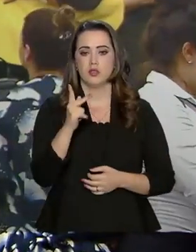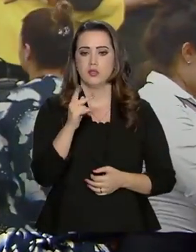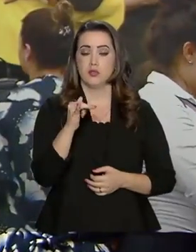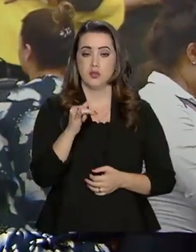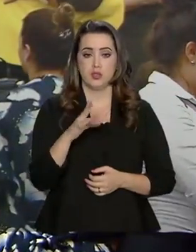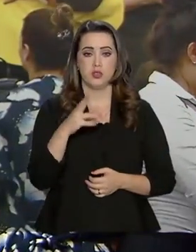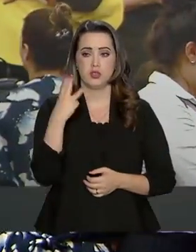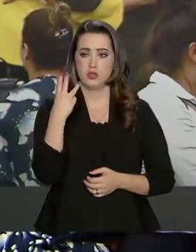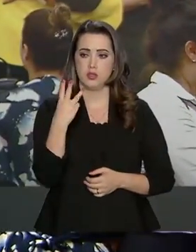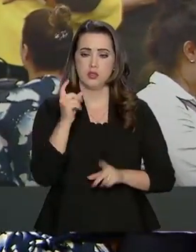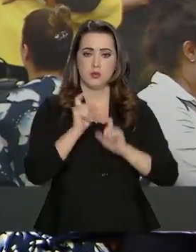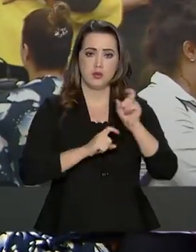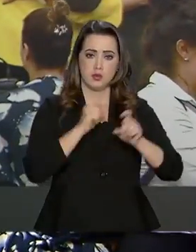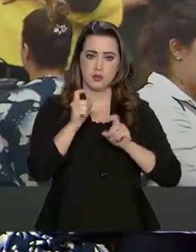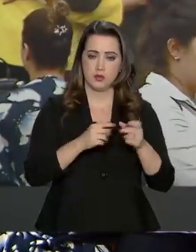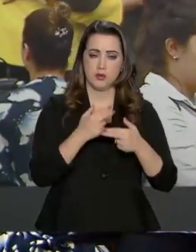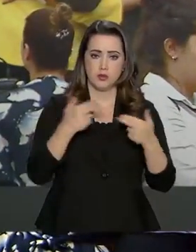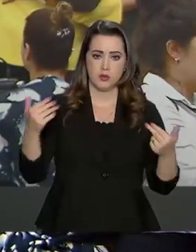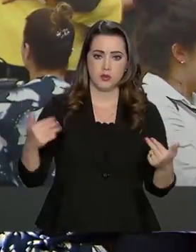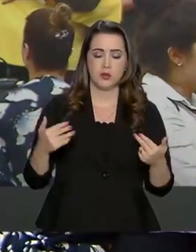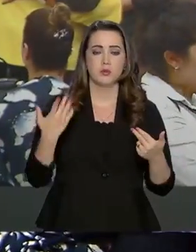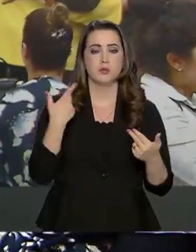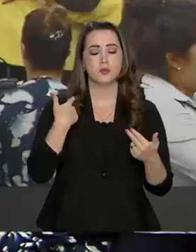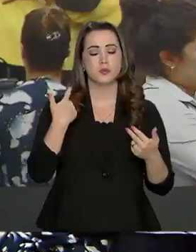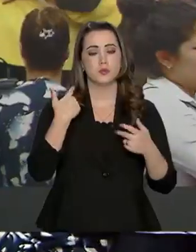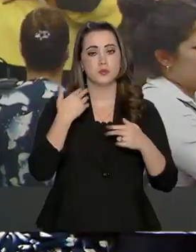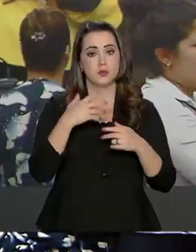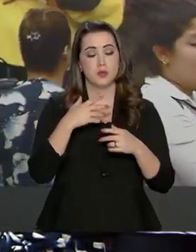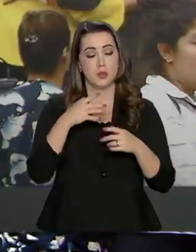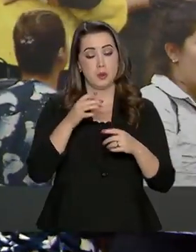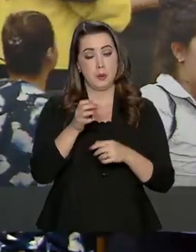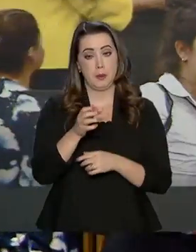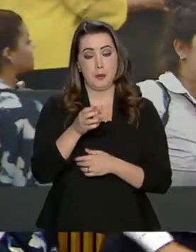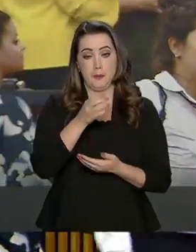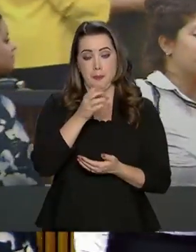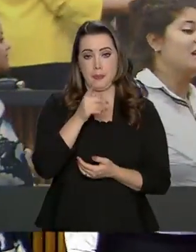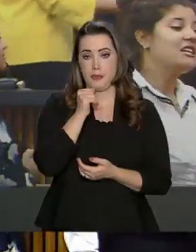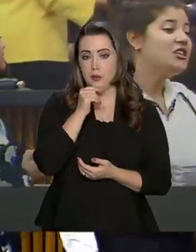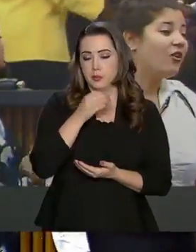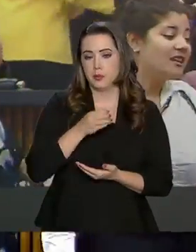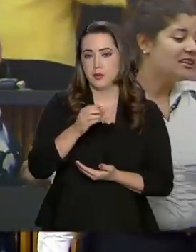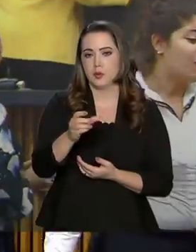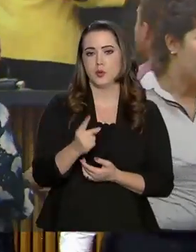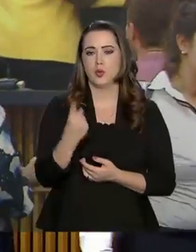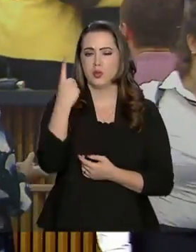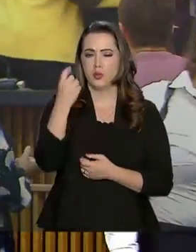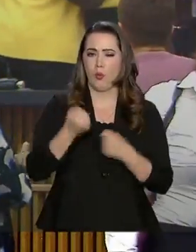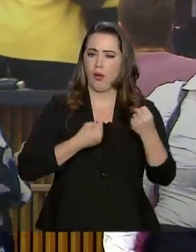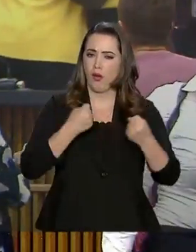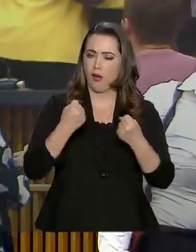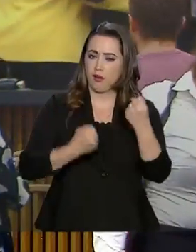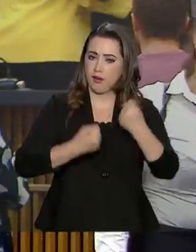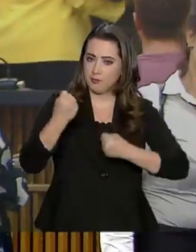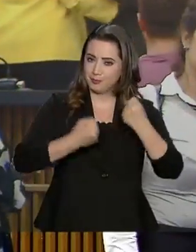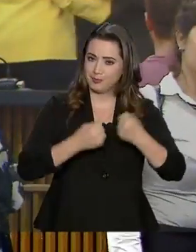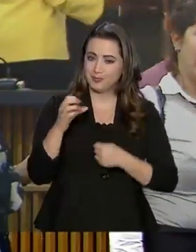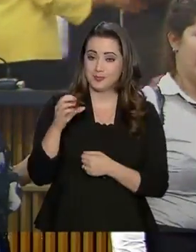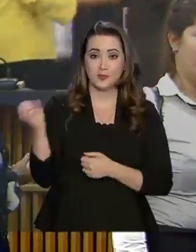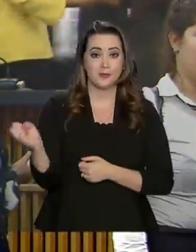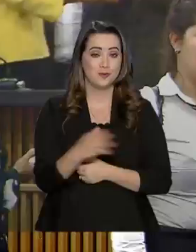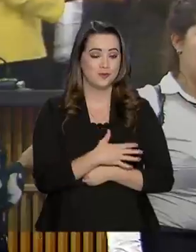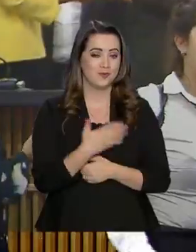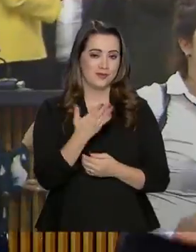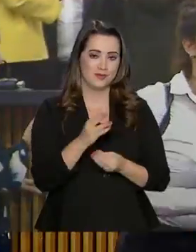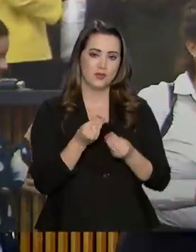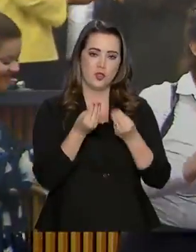três computadores material de informática televisão bebedouro e um carro 0 km o material é destinado